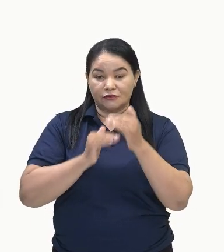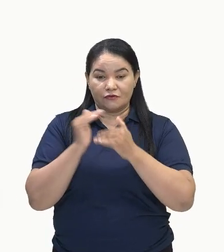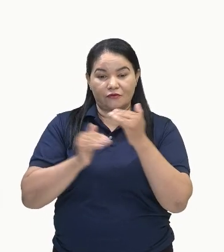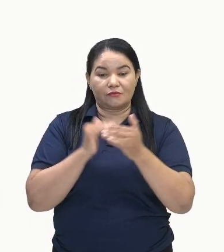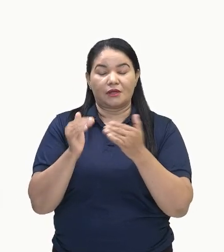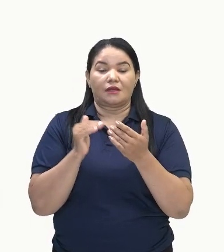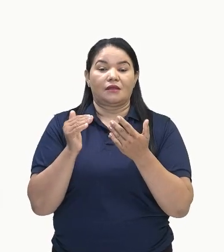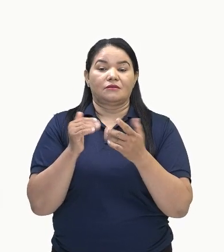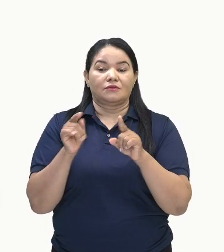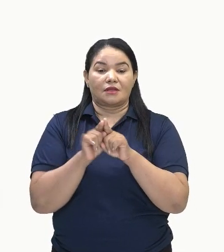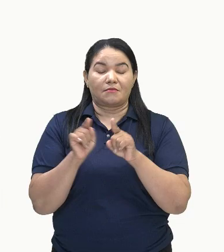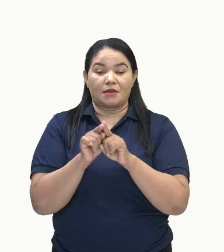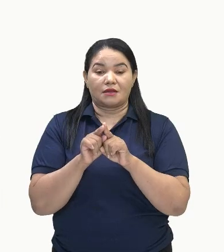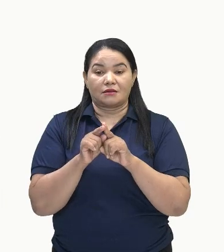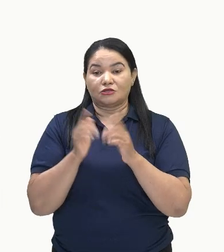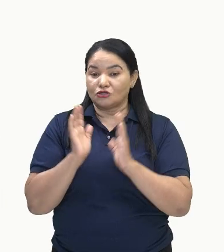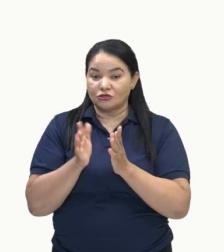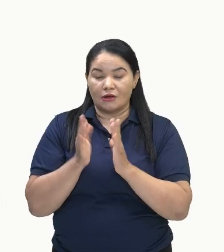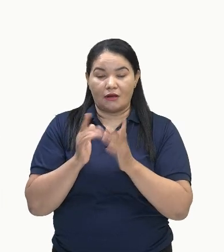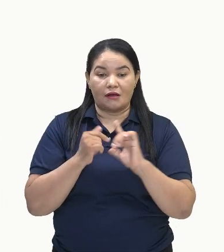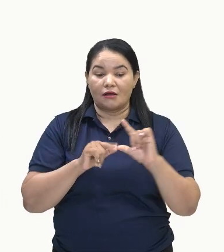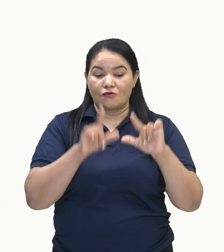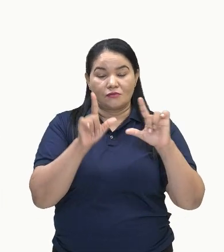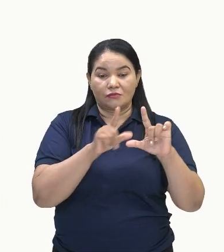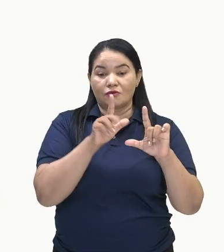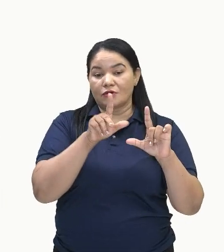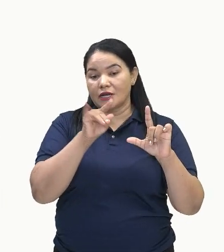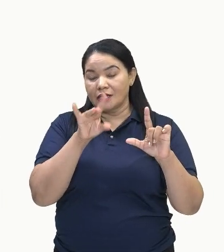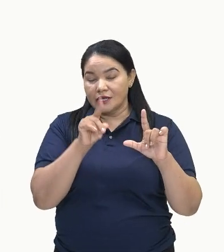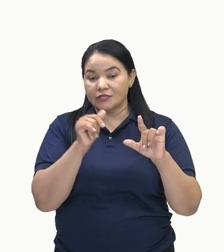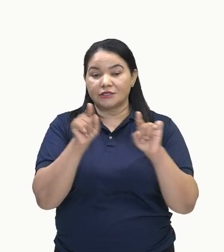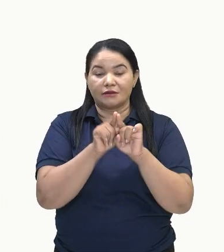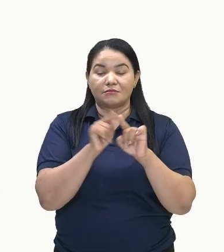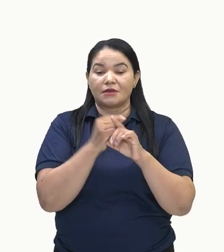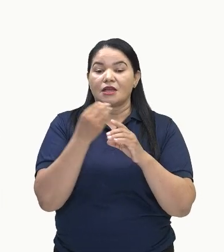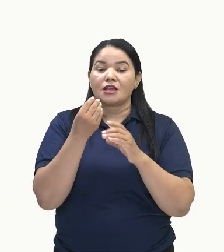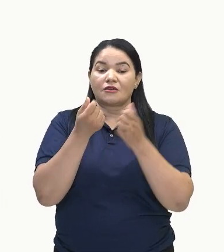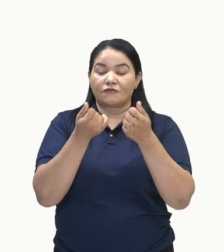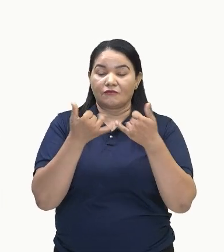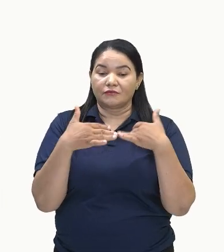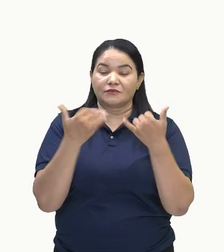se trata, e aqui no corpo do texto vai